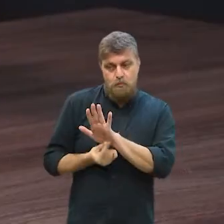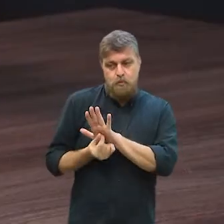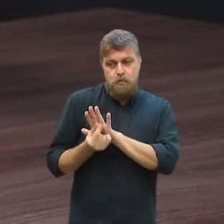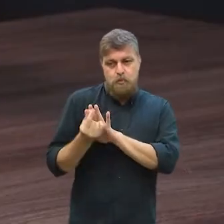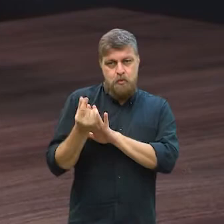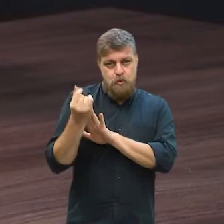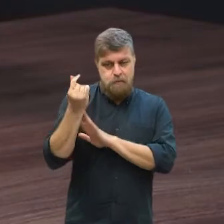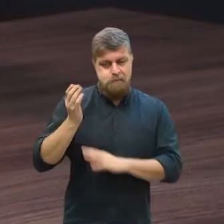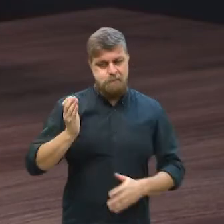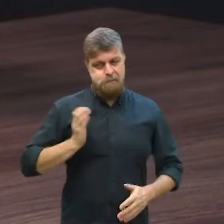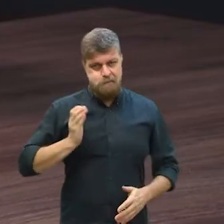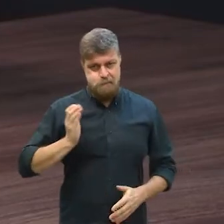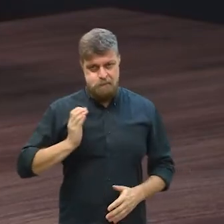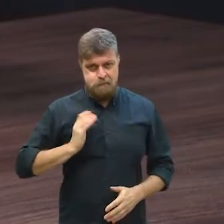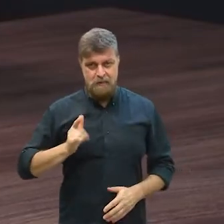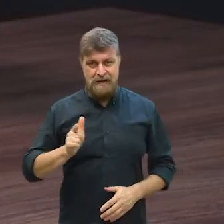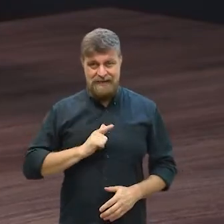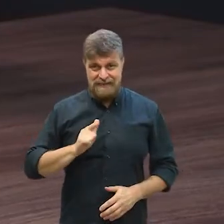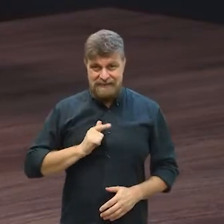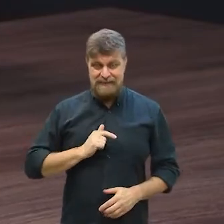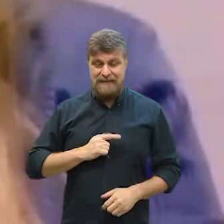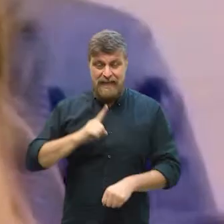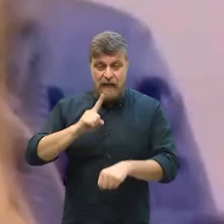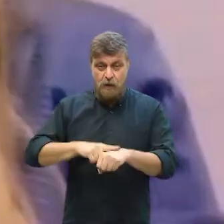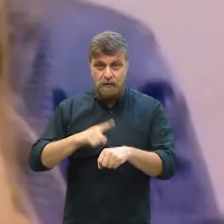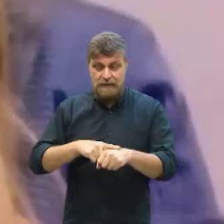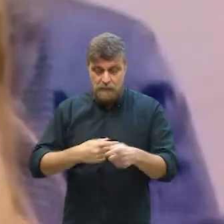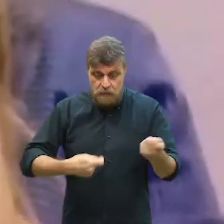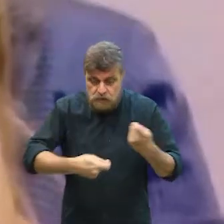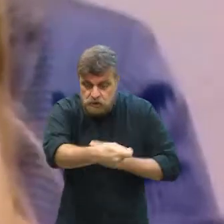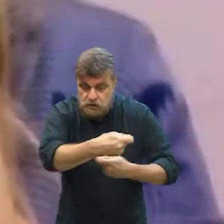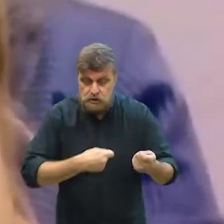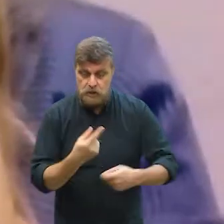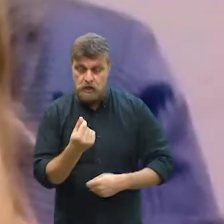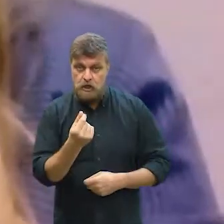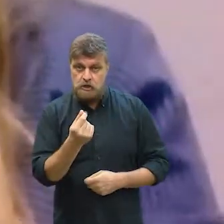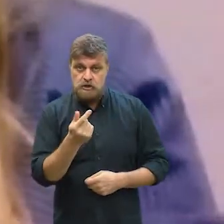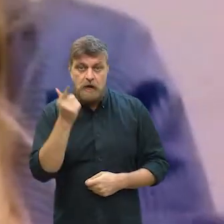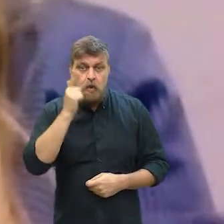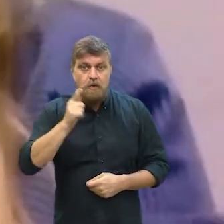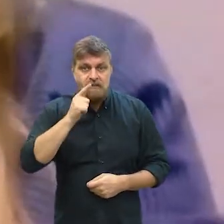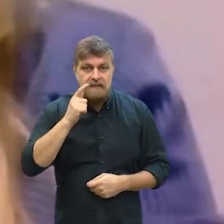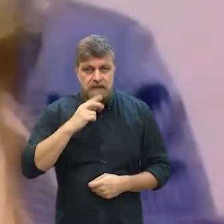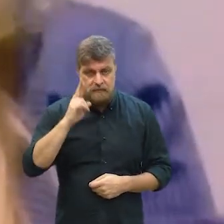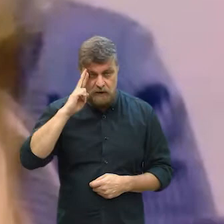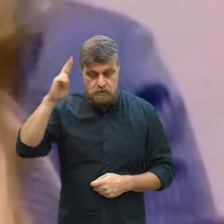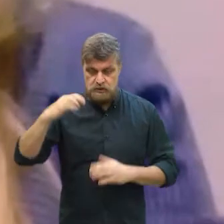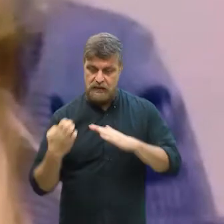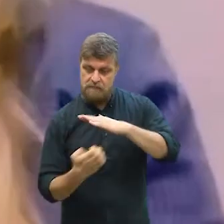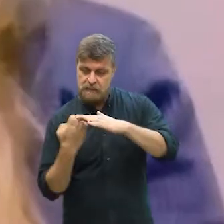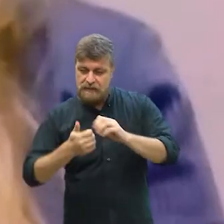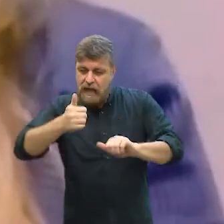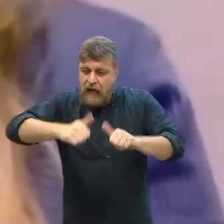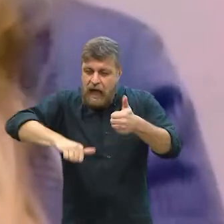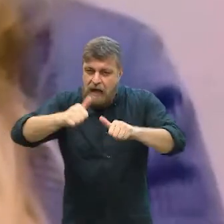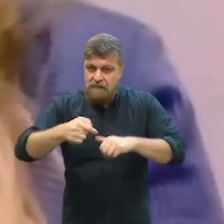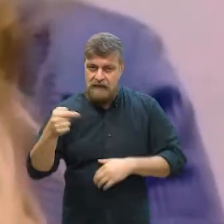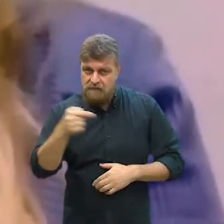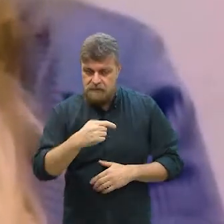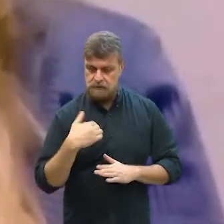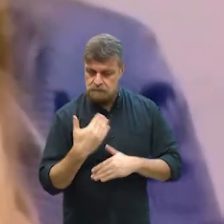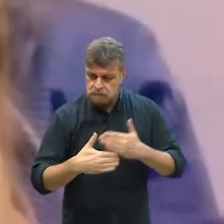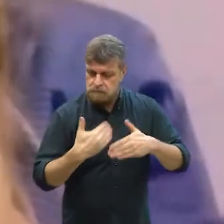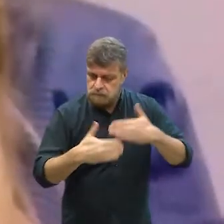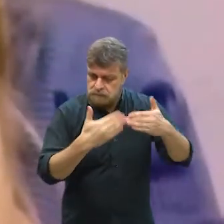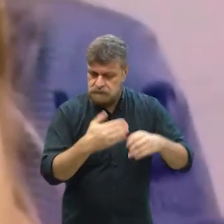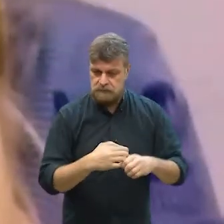lucratividade, rentabilidade, ponto de equilíbrio, prazo de retorno do investimento, para que o empresário ele consiga avaliar se esse negócio